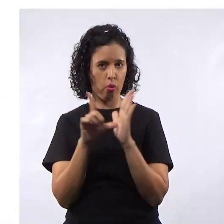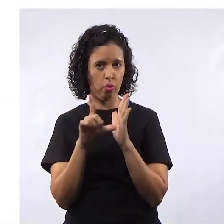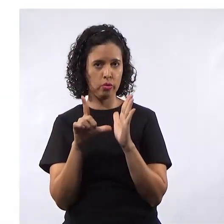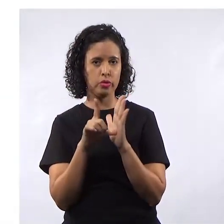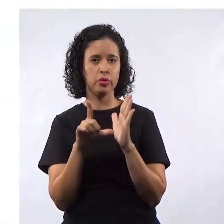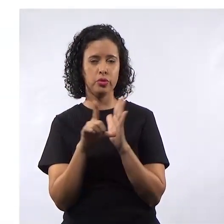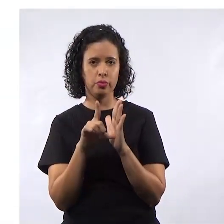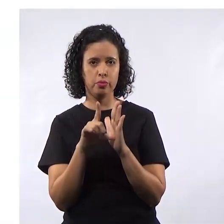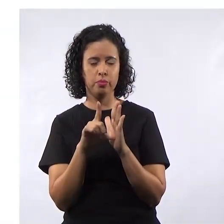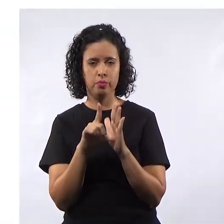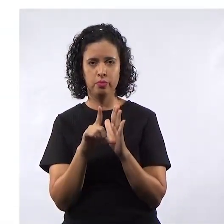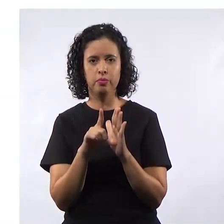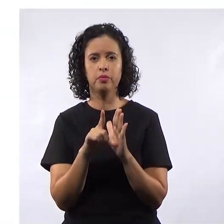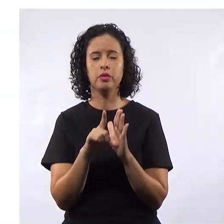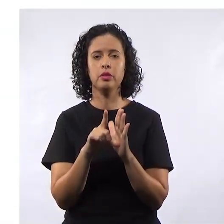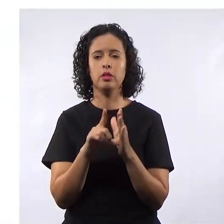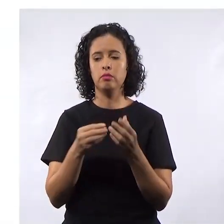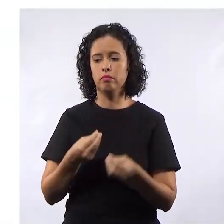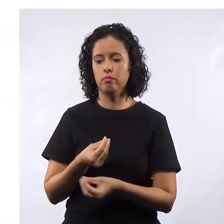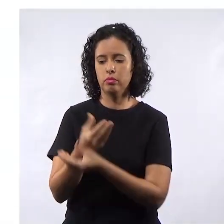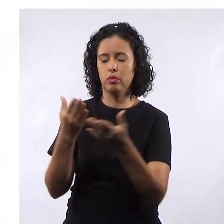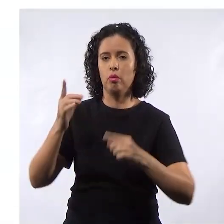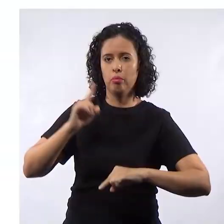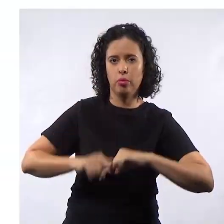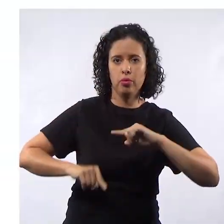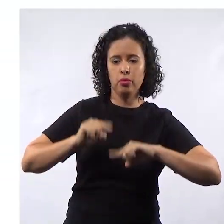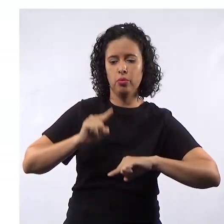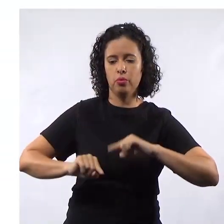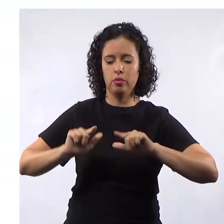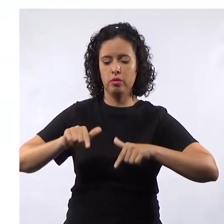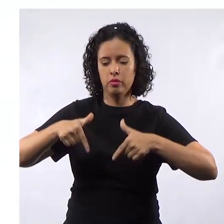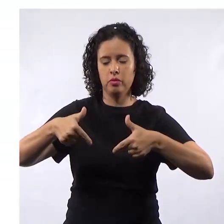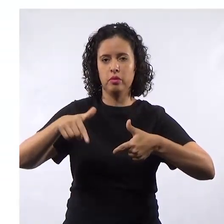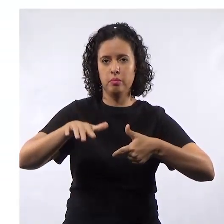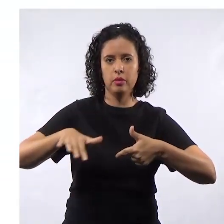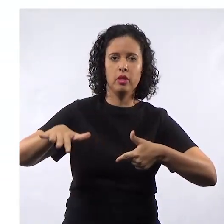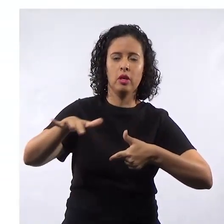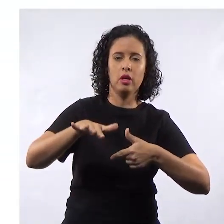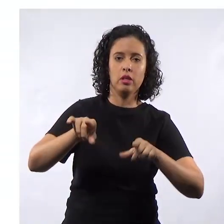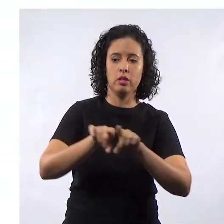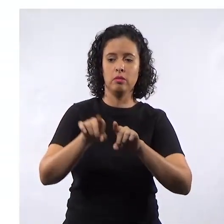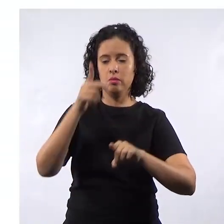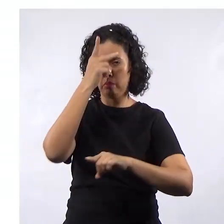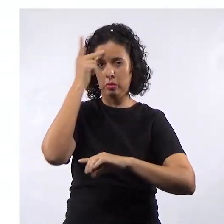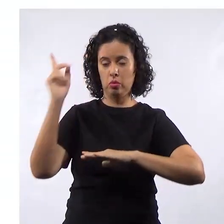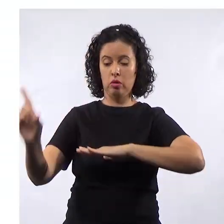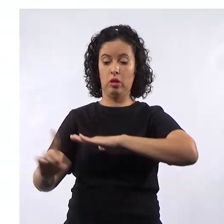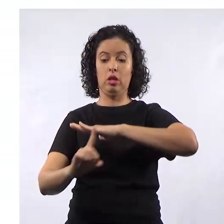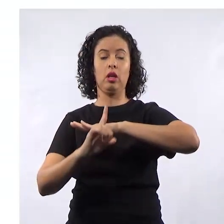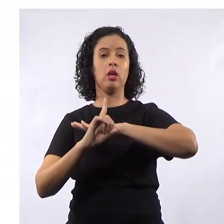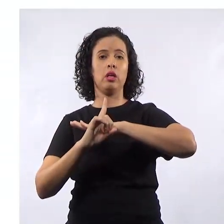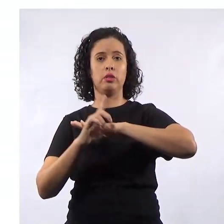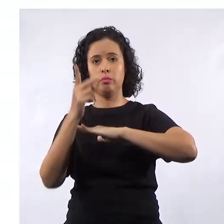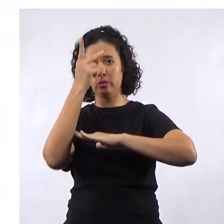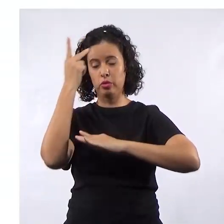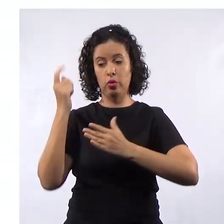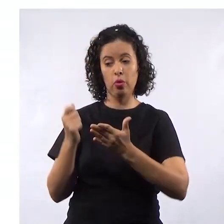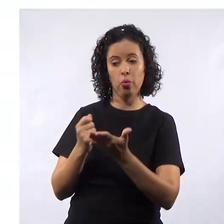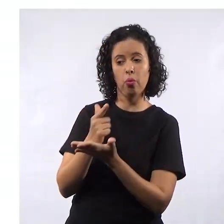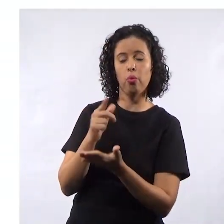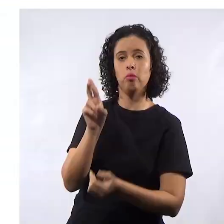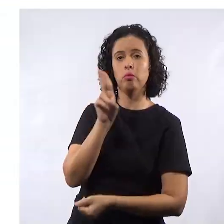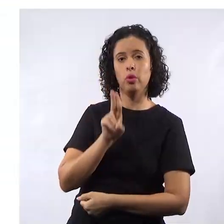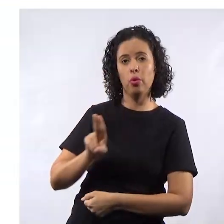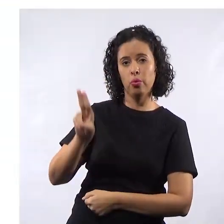aqui serão os senhores, né, quem disponibiliza produtos ou serviços ao mercado, e consumidores, quem consome produtos